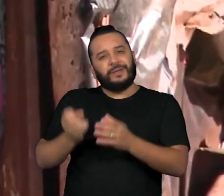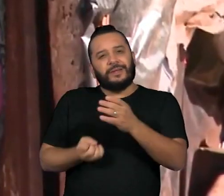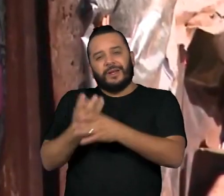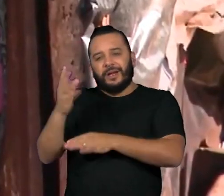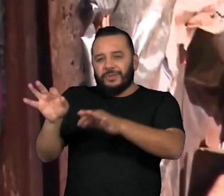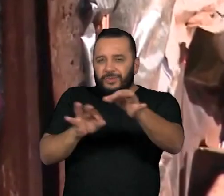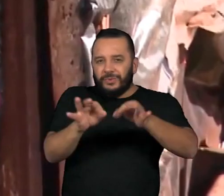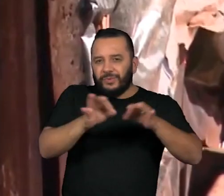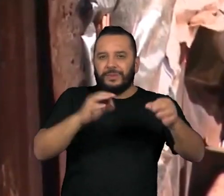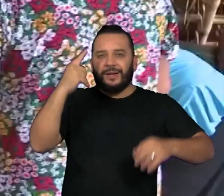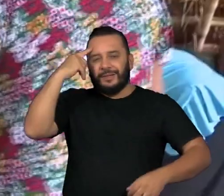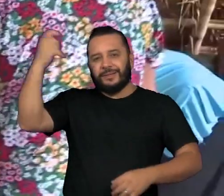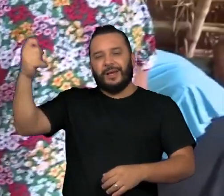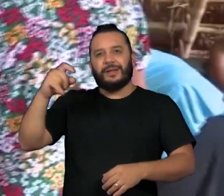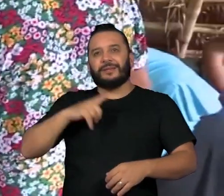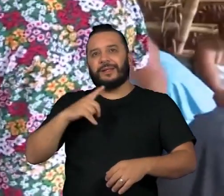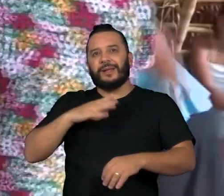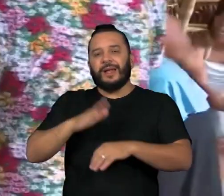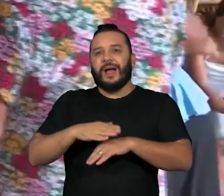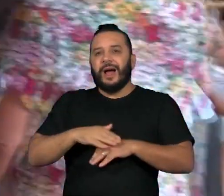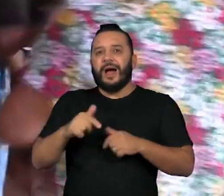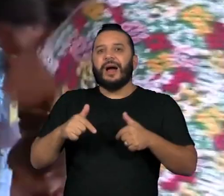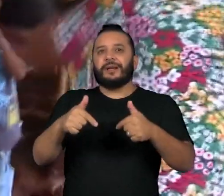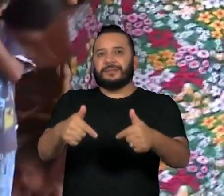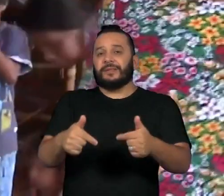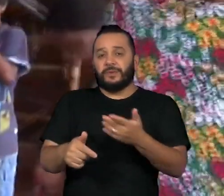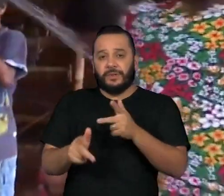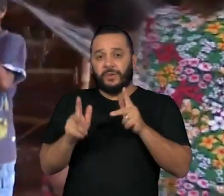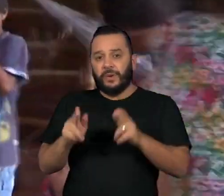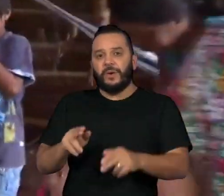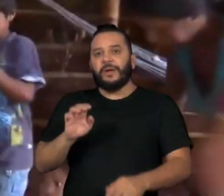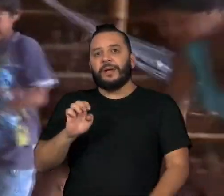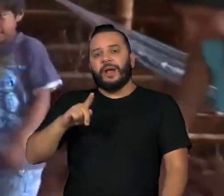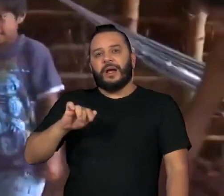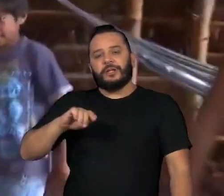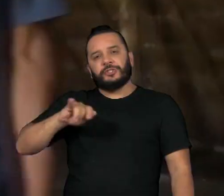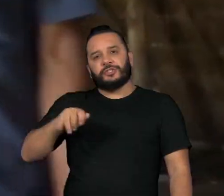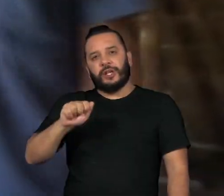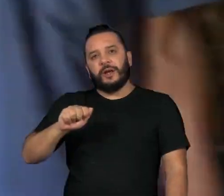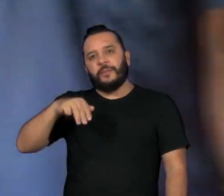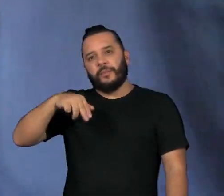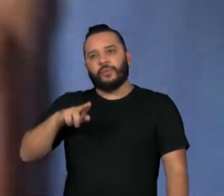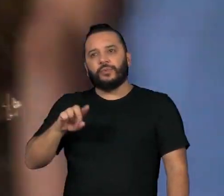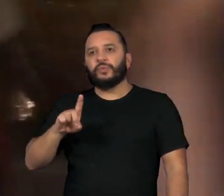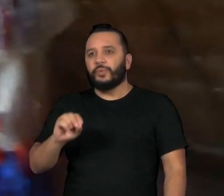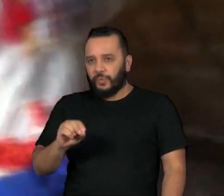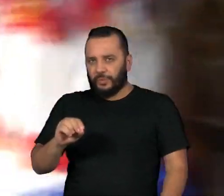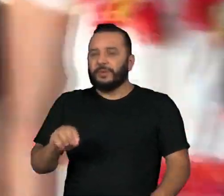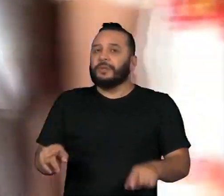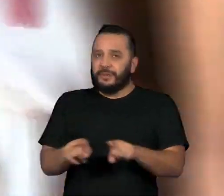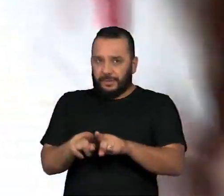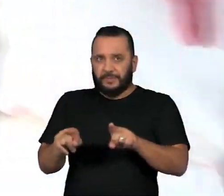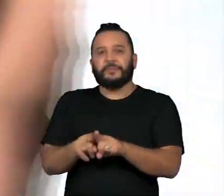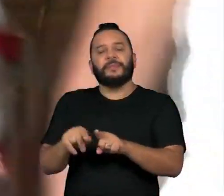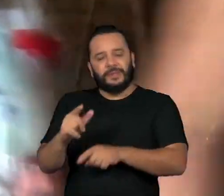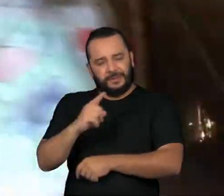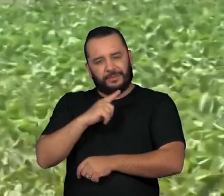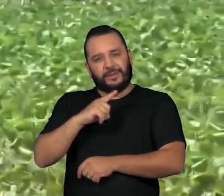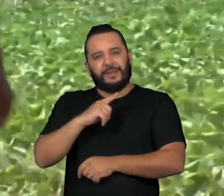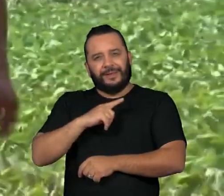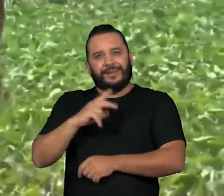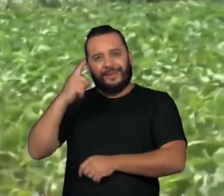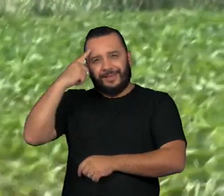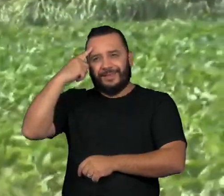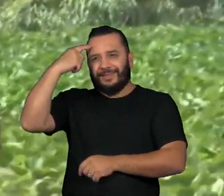vai levar iniciativas, por exemplo, como a do Engaja Mundo, que é o Educlima. Outra ideia também que a gente vai levar com muita